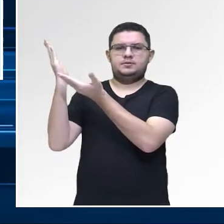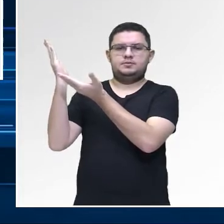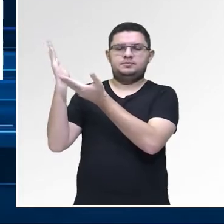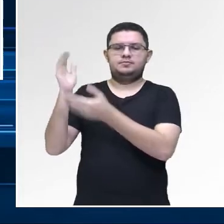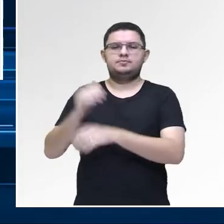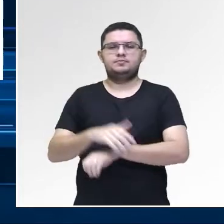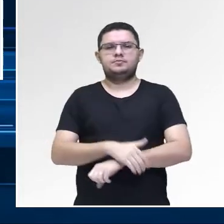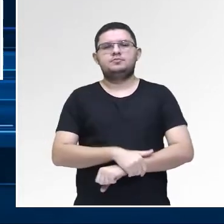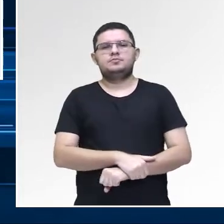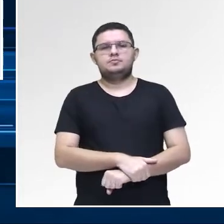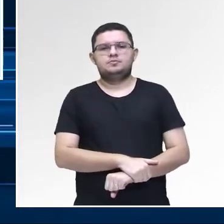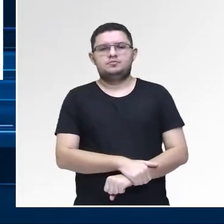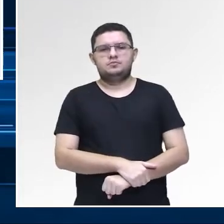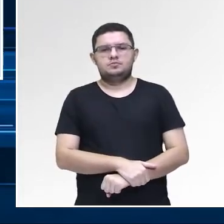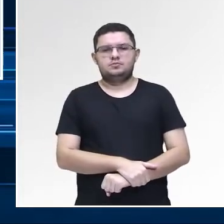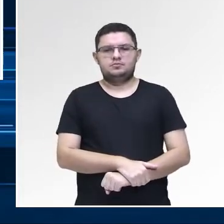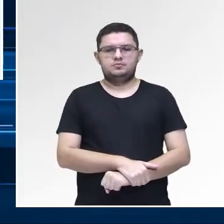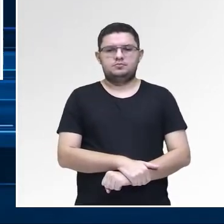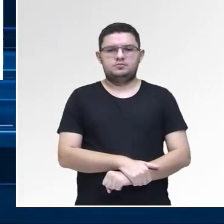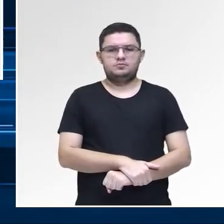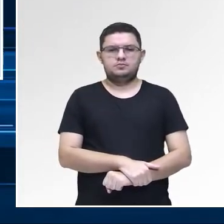Brasil.